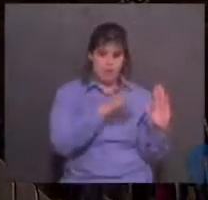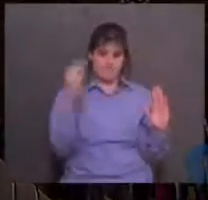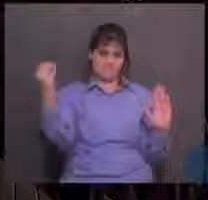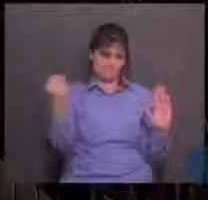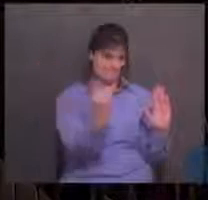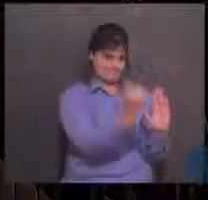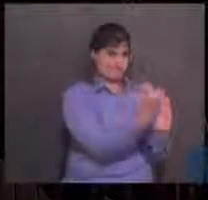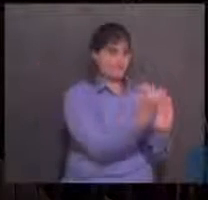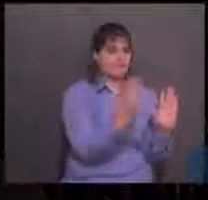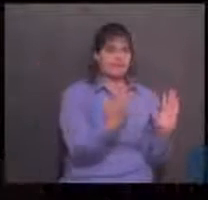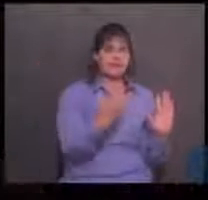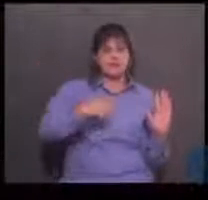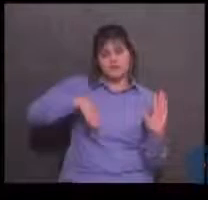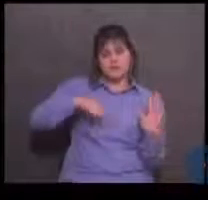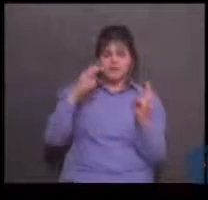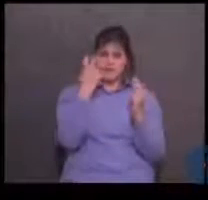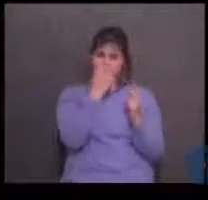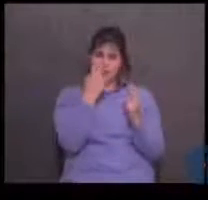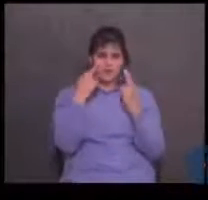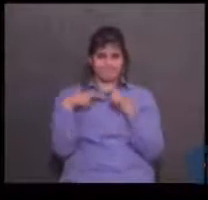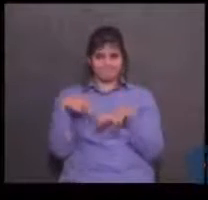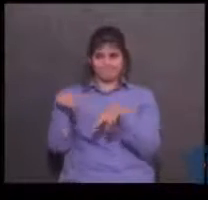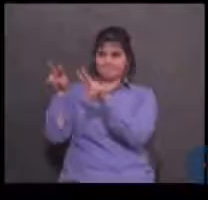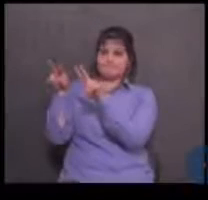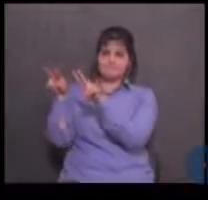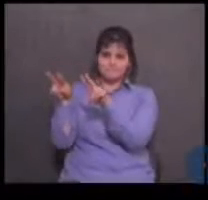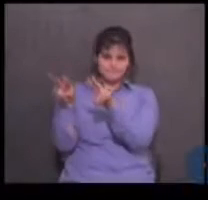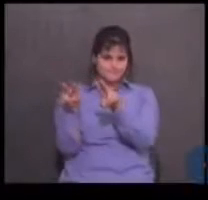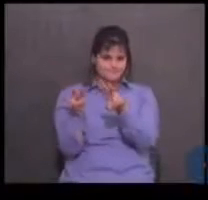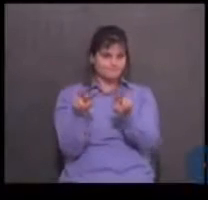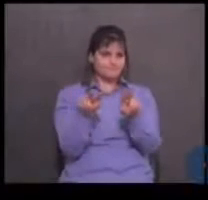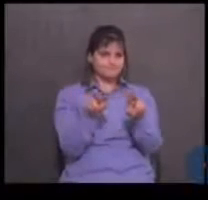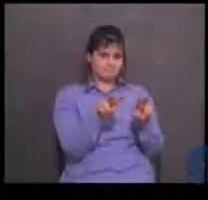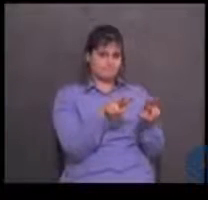fixando o nosso olhar na imagem de Nossa Senhora,